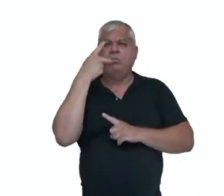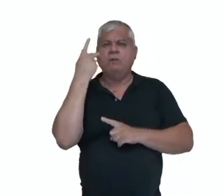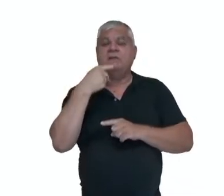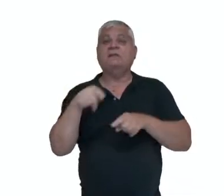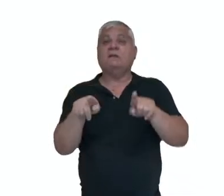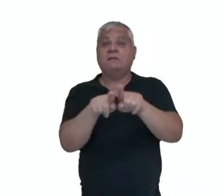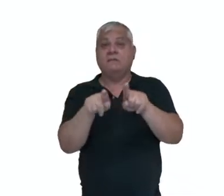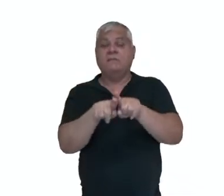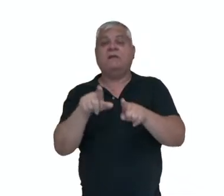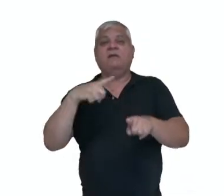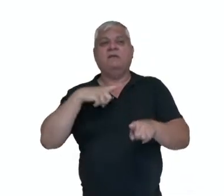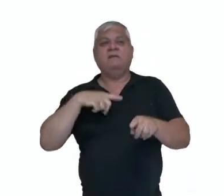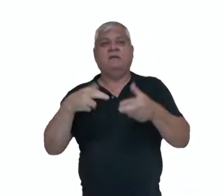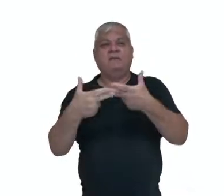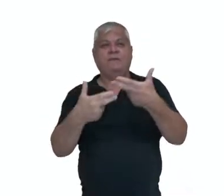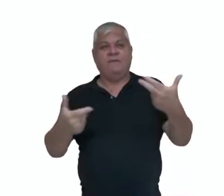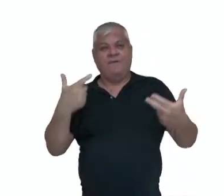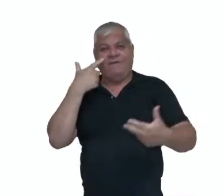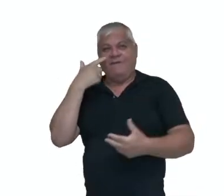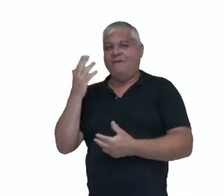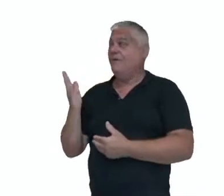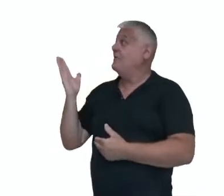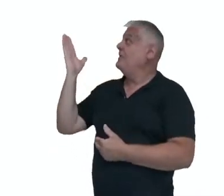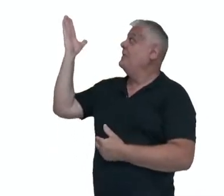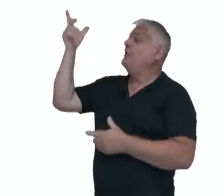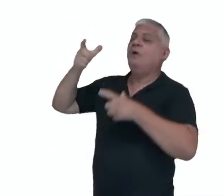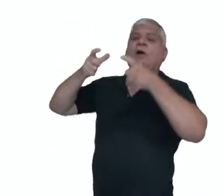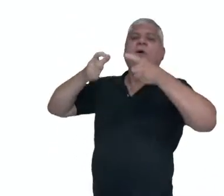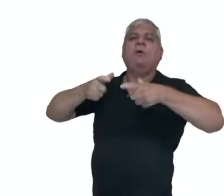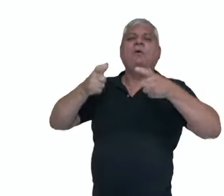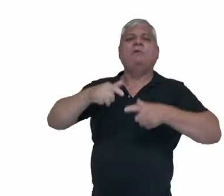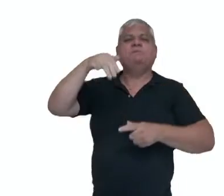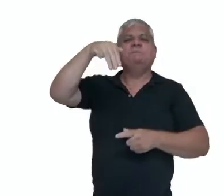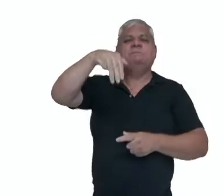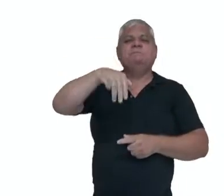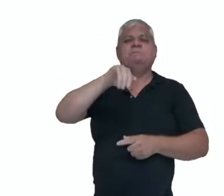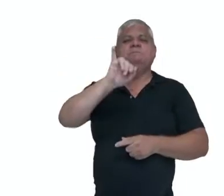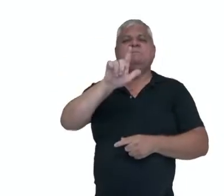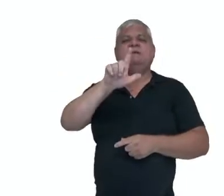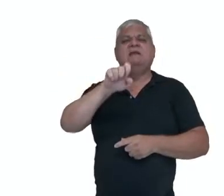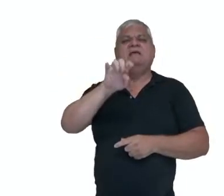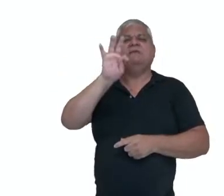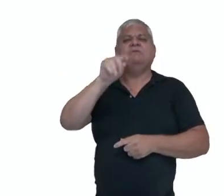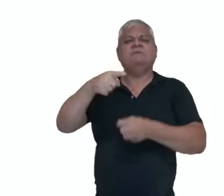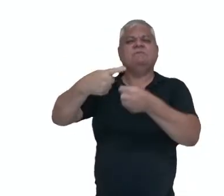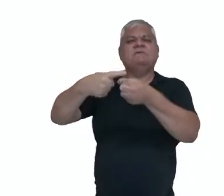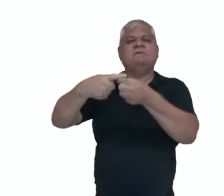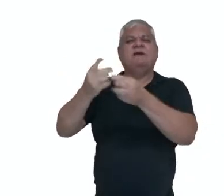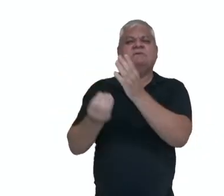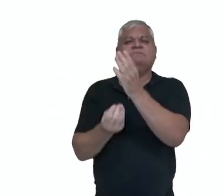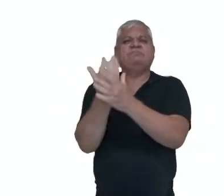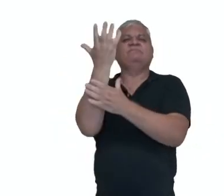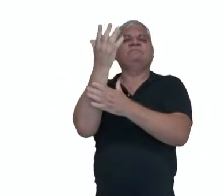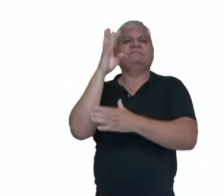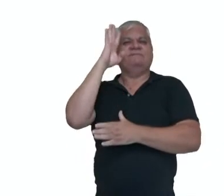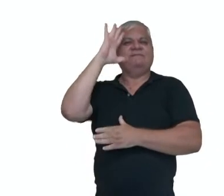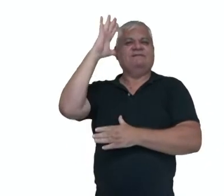aí a imagem para vocês de onde está Mileto, para você ver onde começou aí a história da